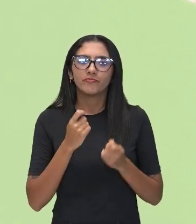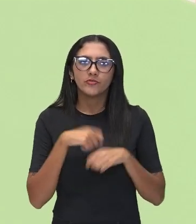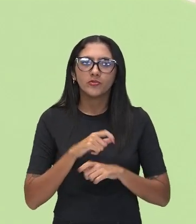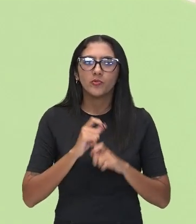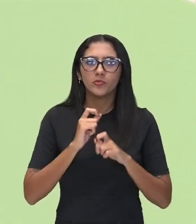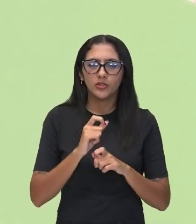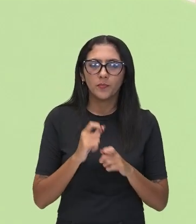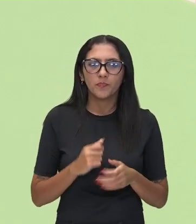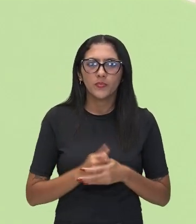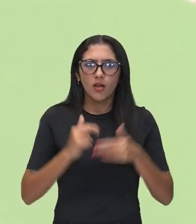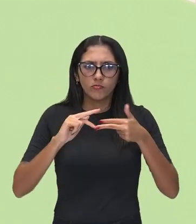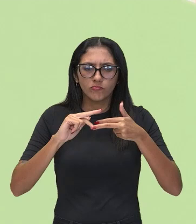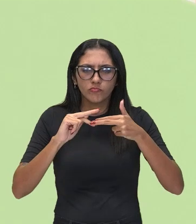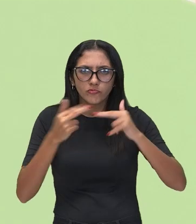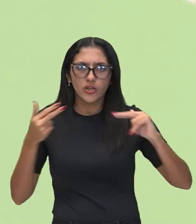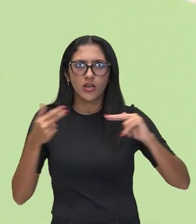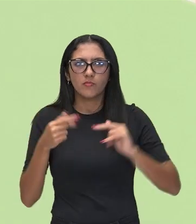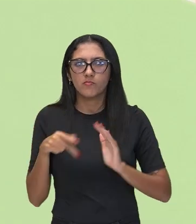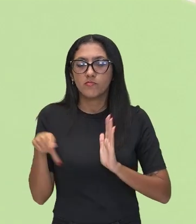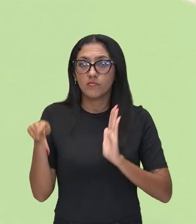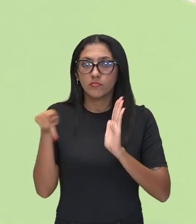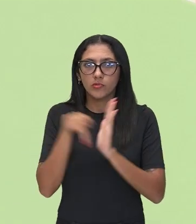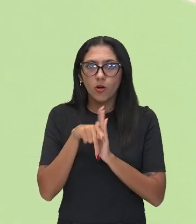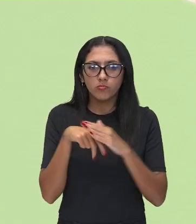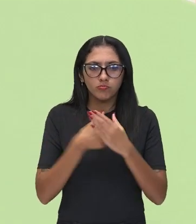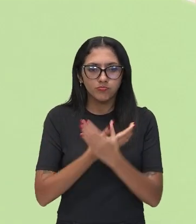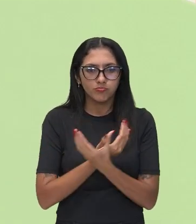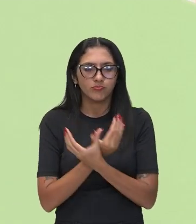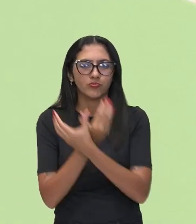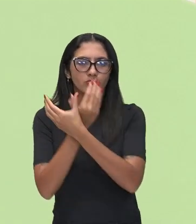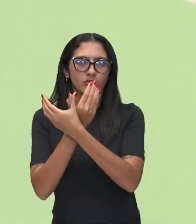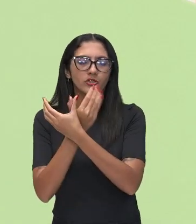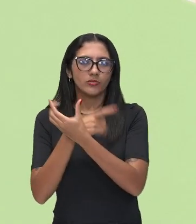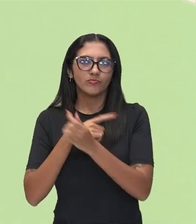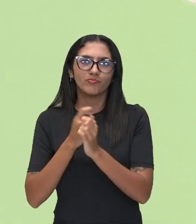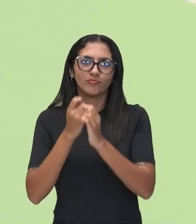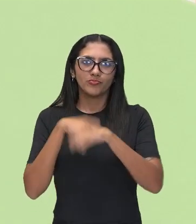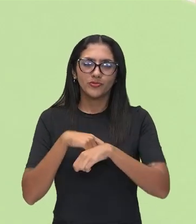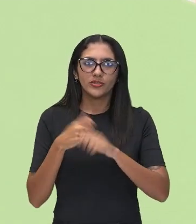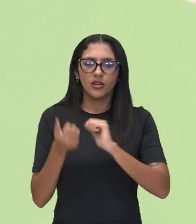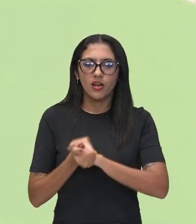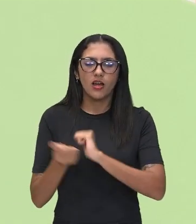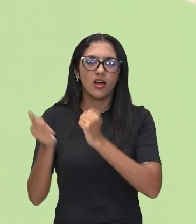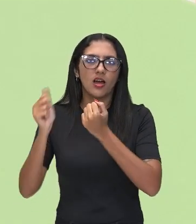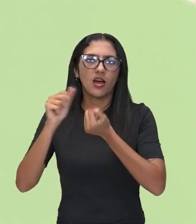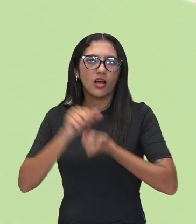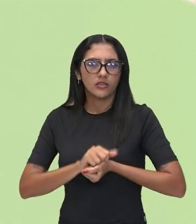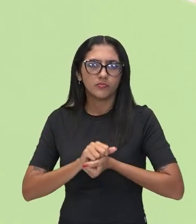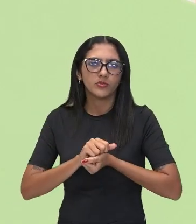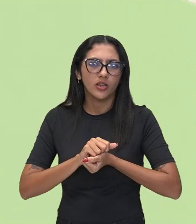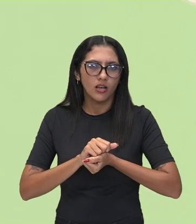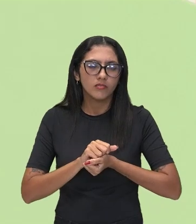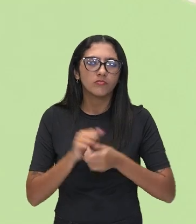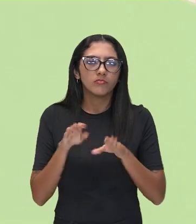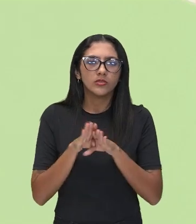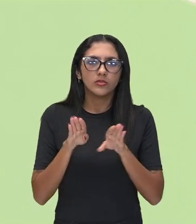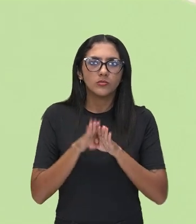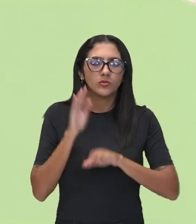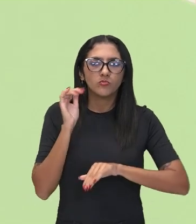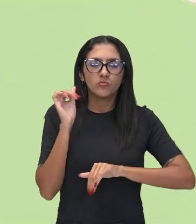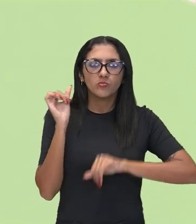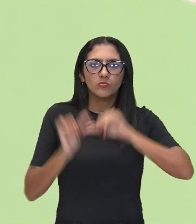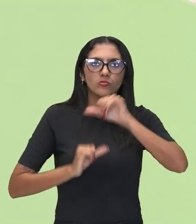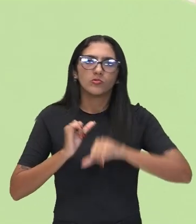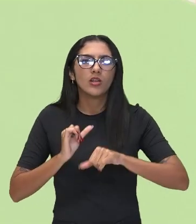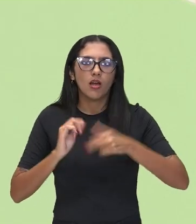parte genética das mariposas, né, eles pudessem então expressar um